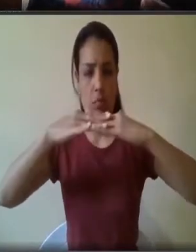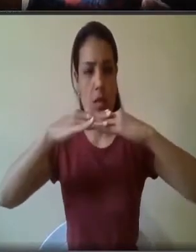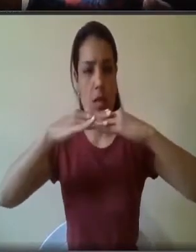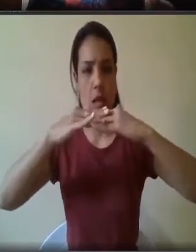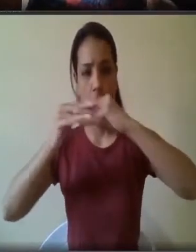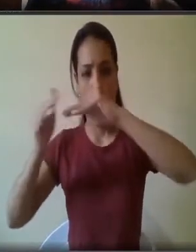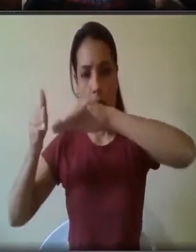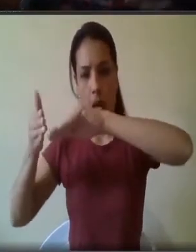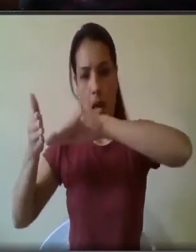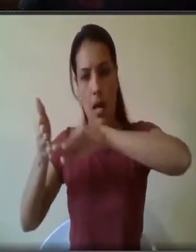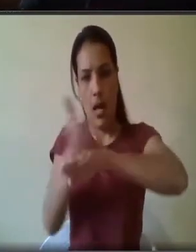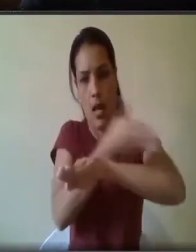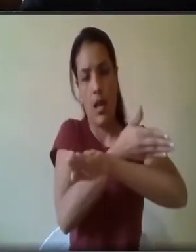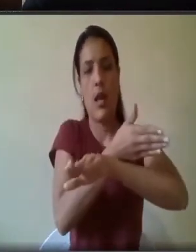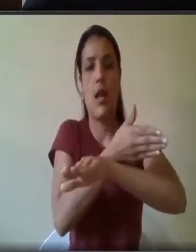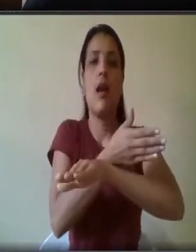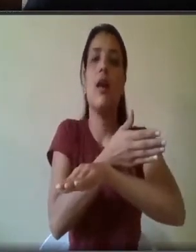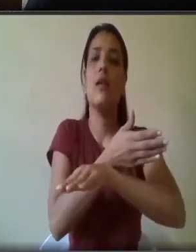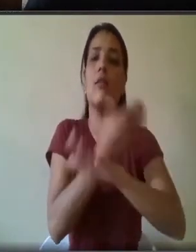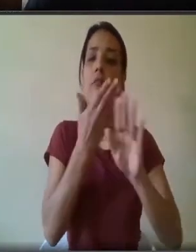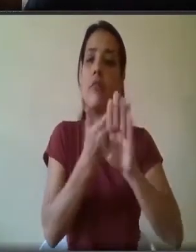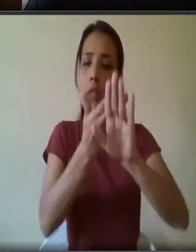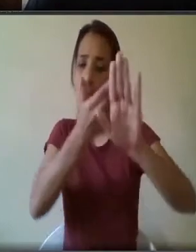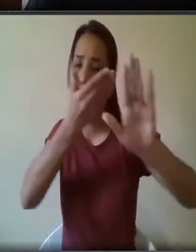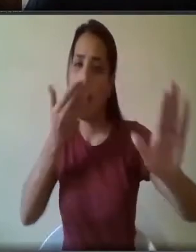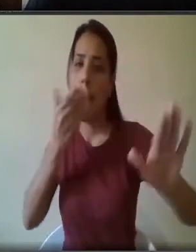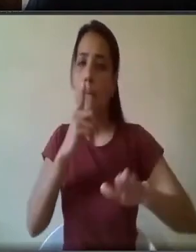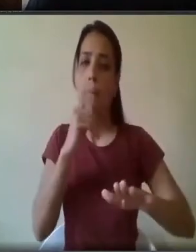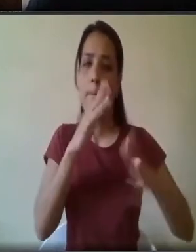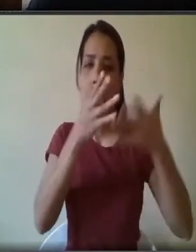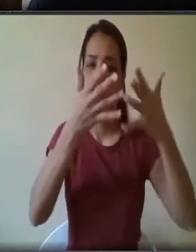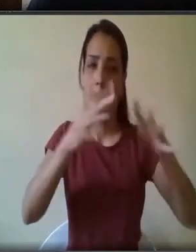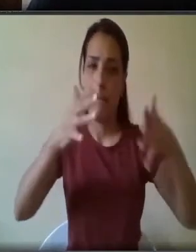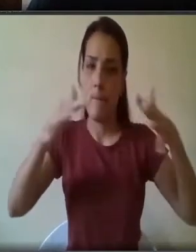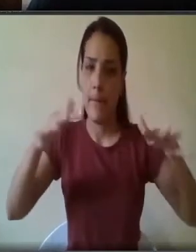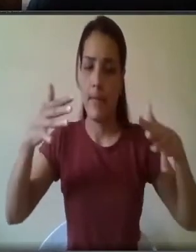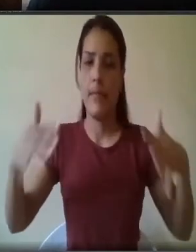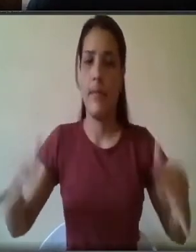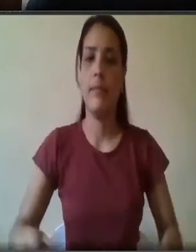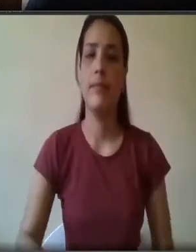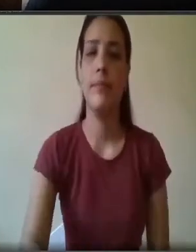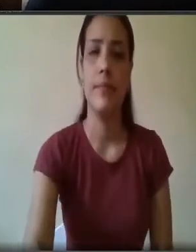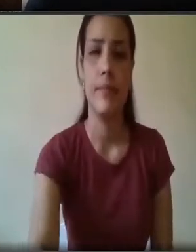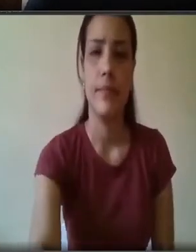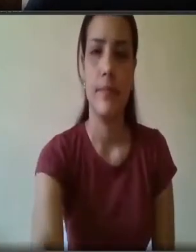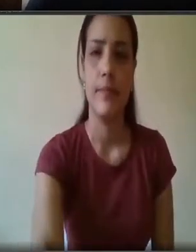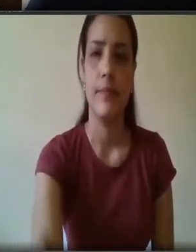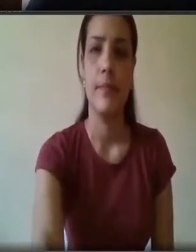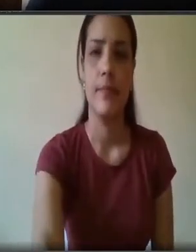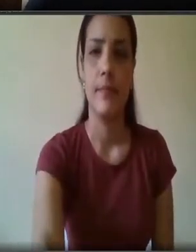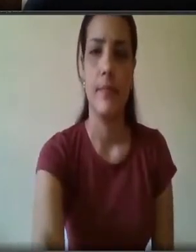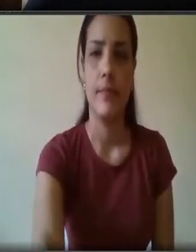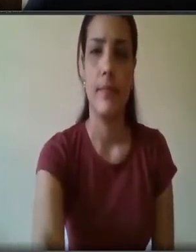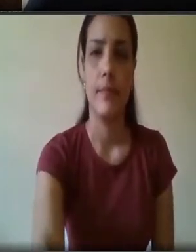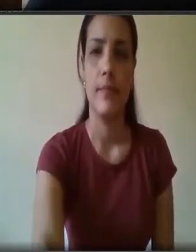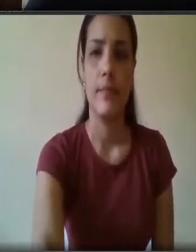para o interior. Eu vou voltar aqui um pouquinho, só para você ver. Isso que vocês estão vendo aqui, ó,